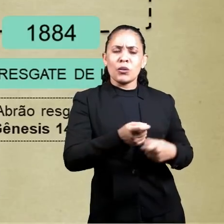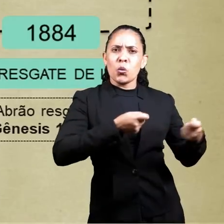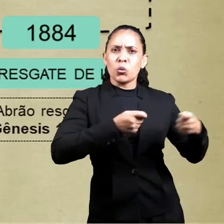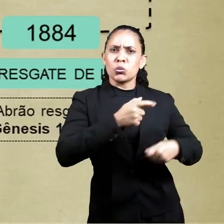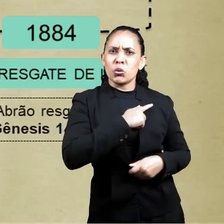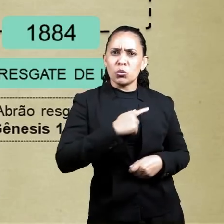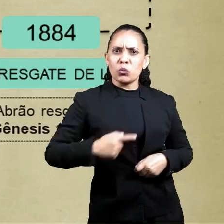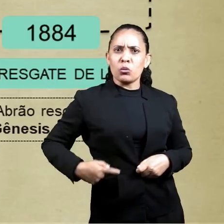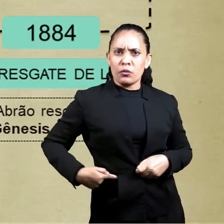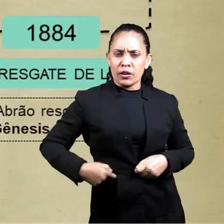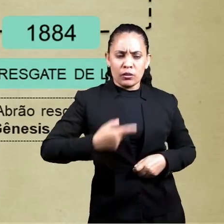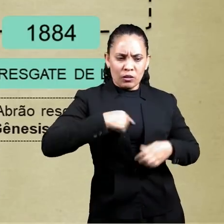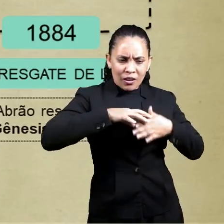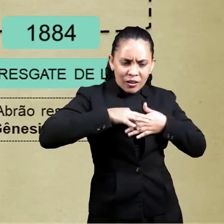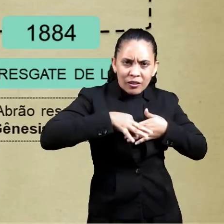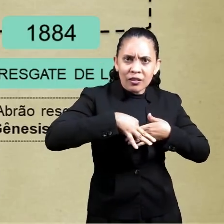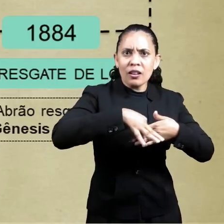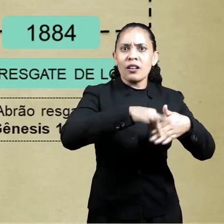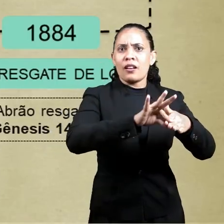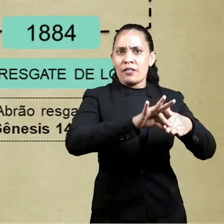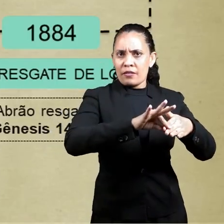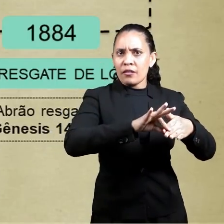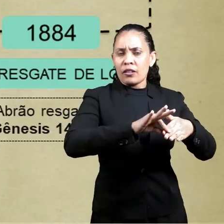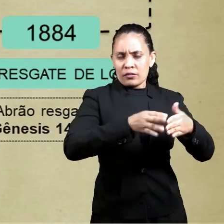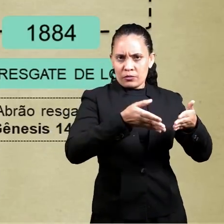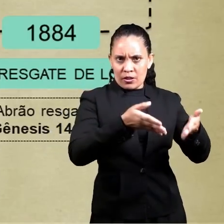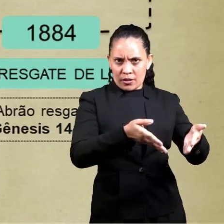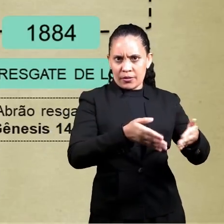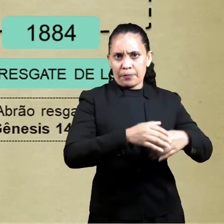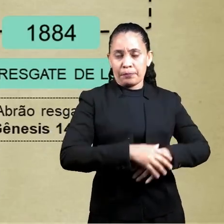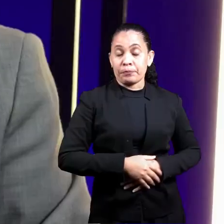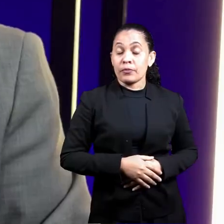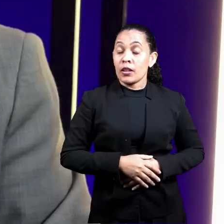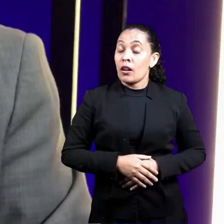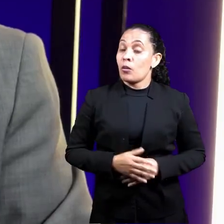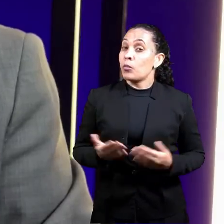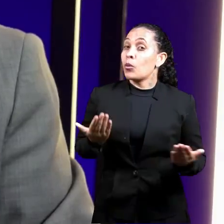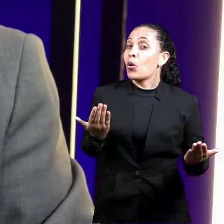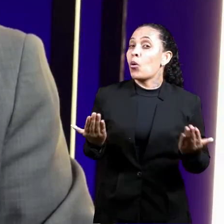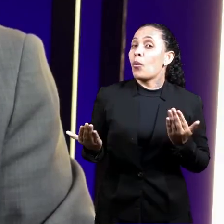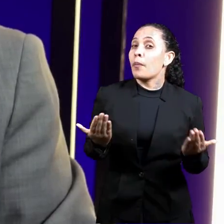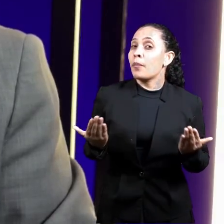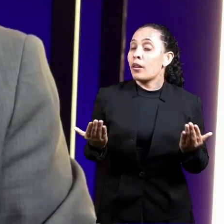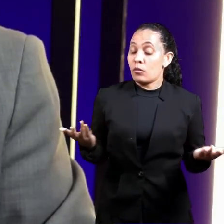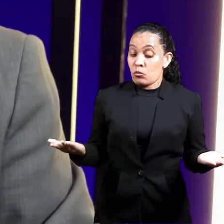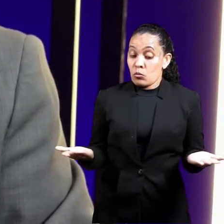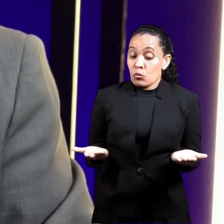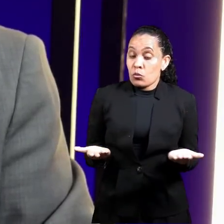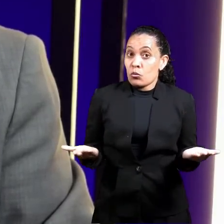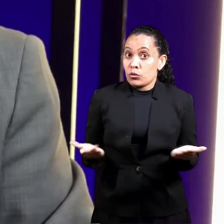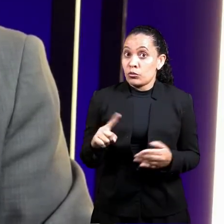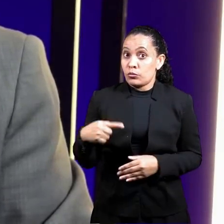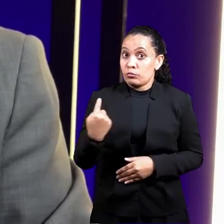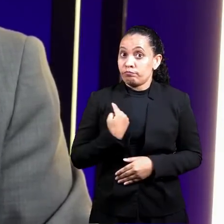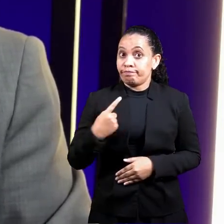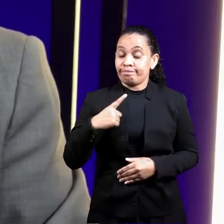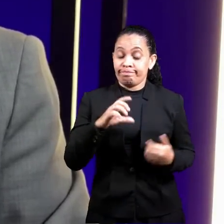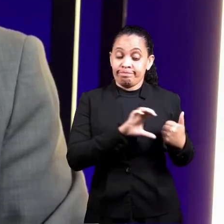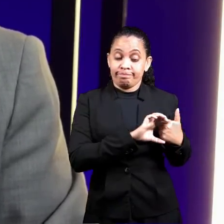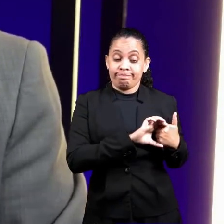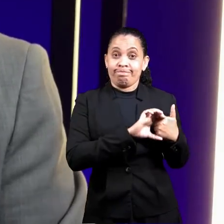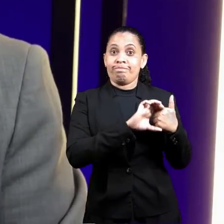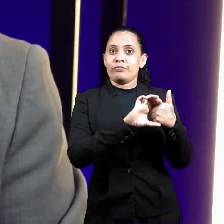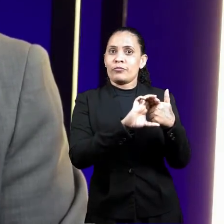Ele é levado cativo. Então, hoje, o que nós podemos até fazer esse paralelo é que hoje nós temos um cristianismo que